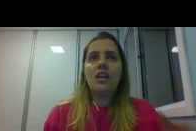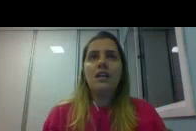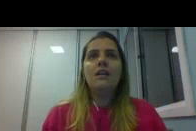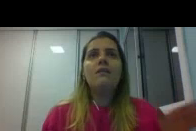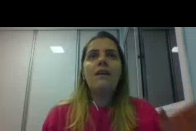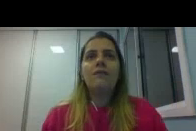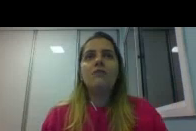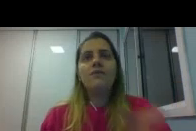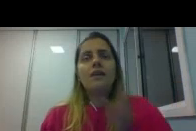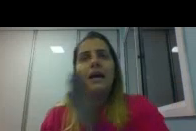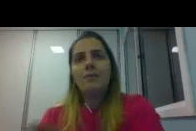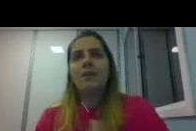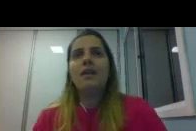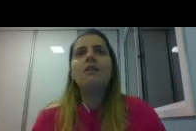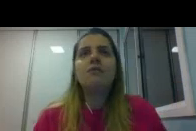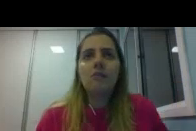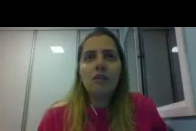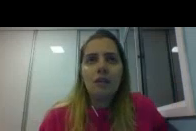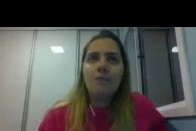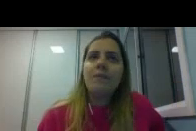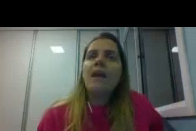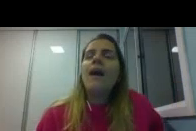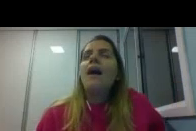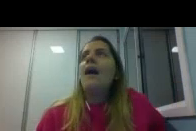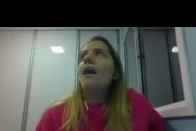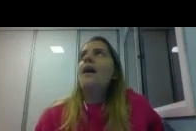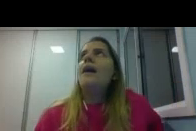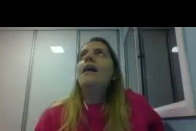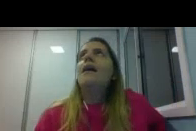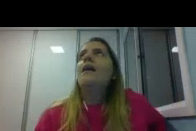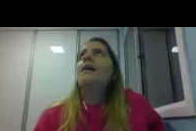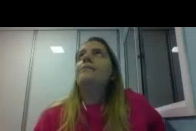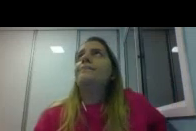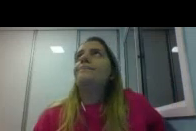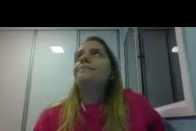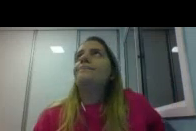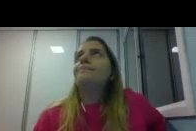tem um gene que vai codificar a proteína insulina.